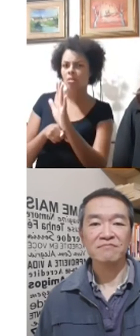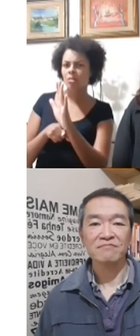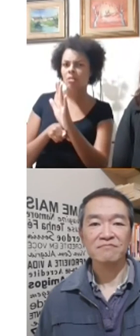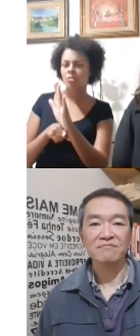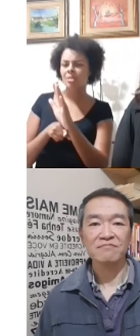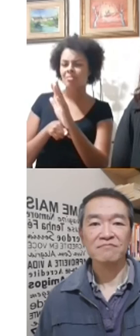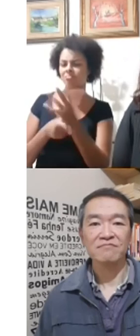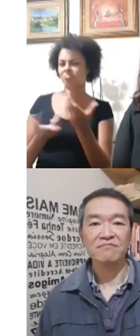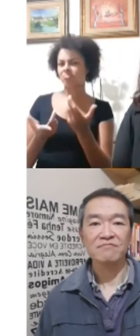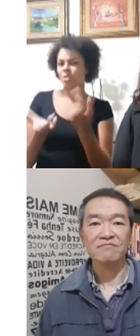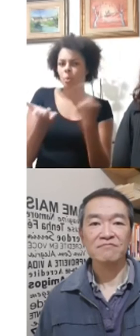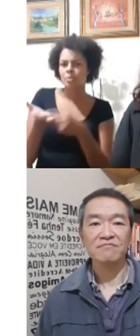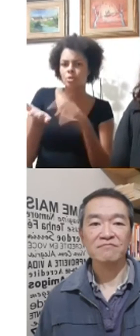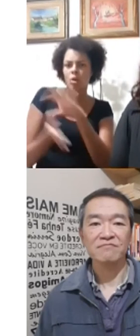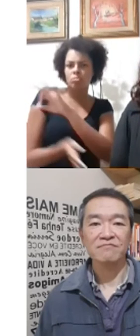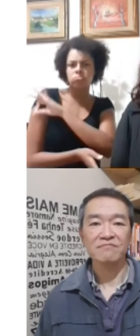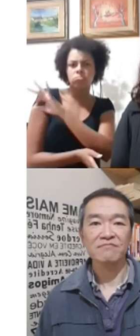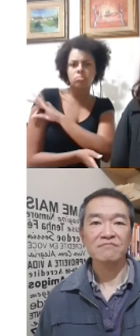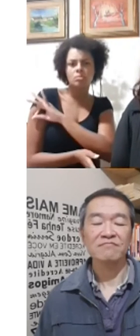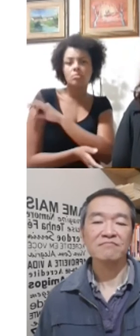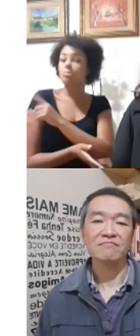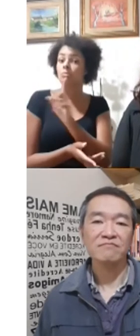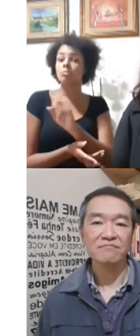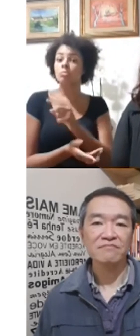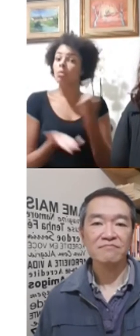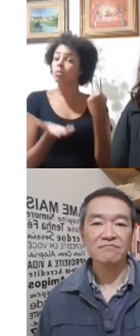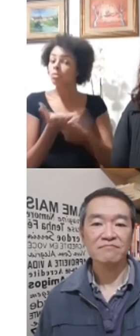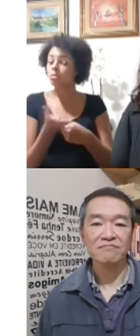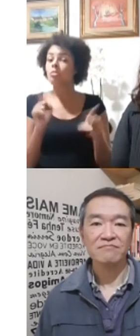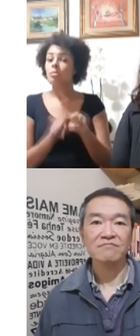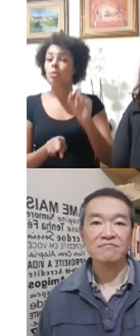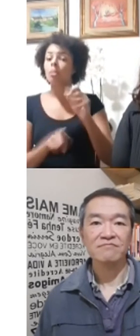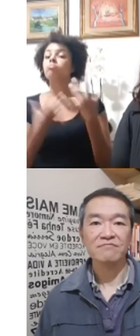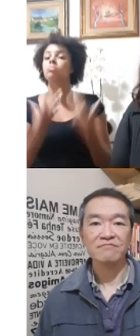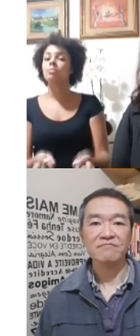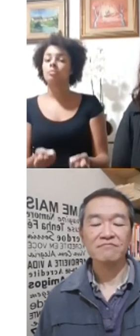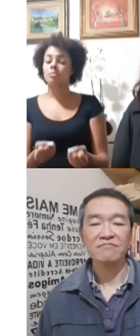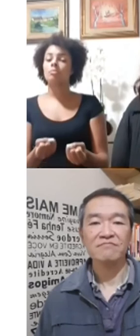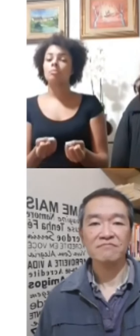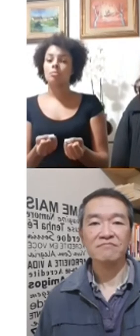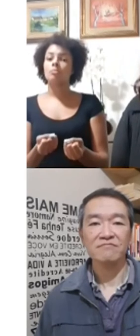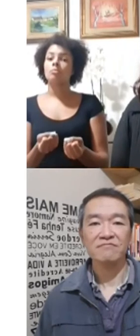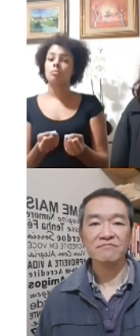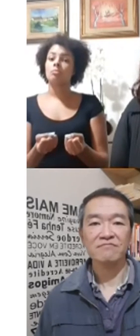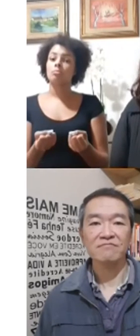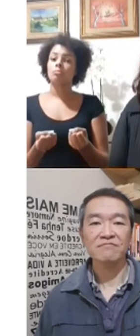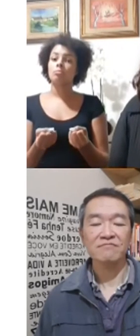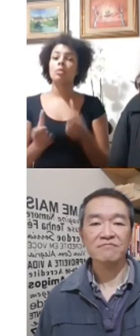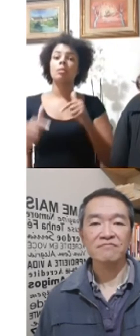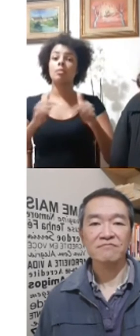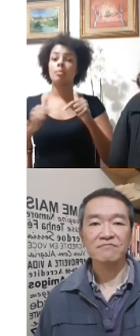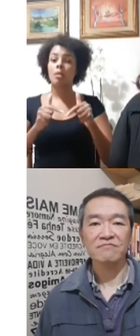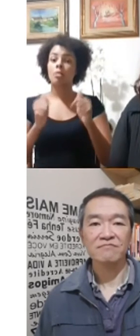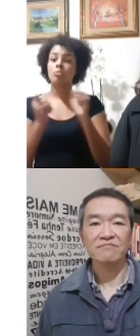só fiscalizar, mas também se comprometer, tomar, né, para si o auxílio às pessoas com